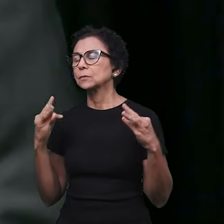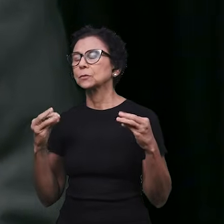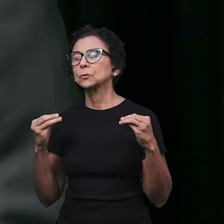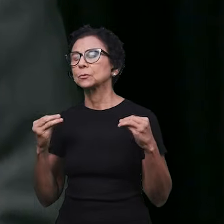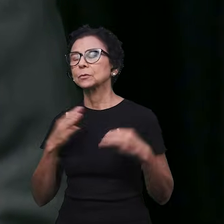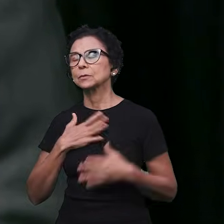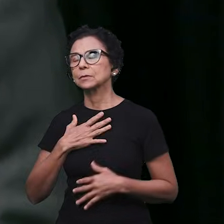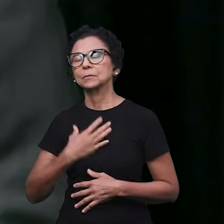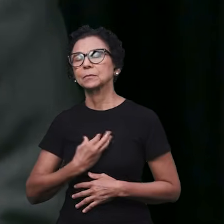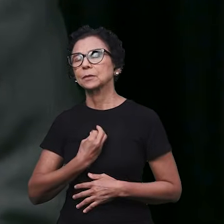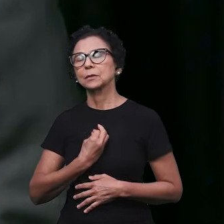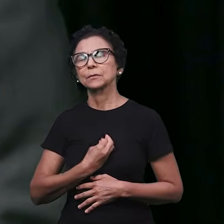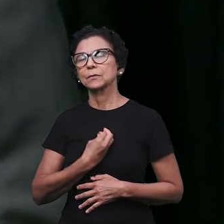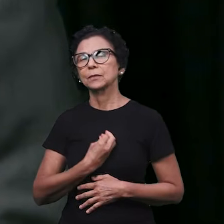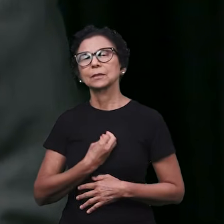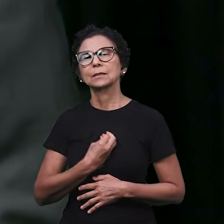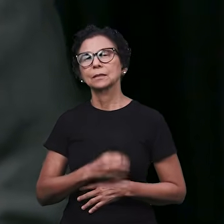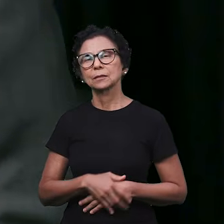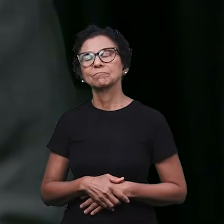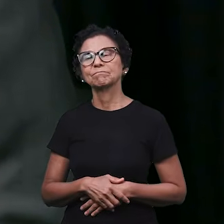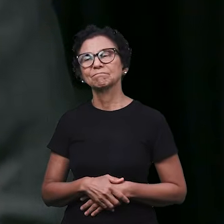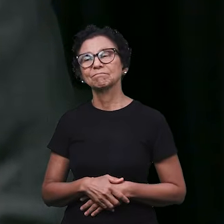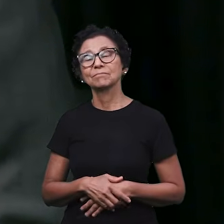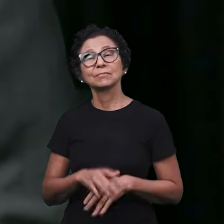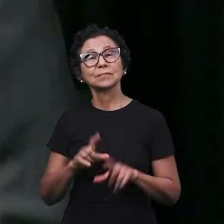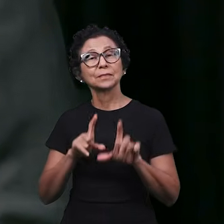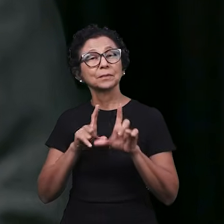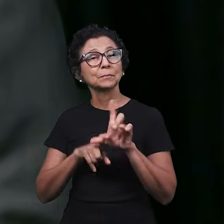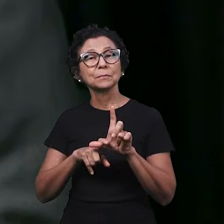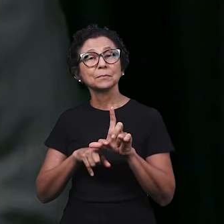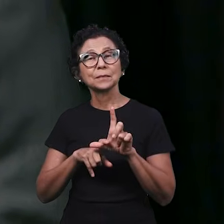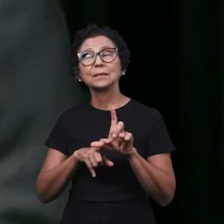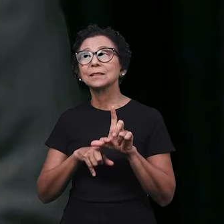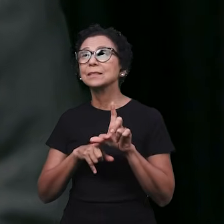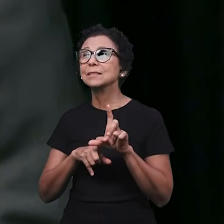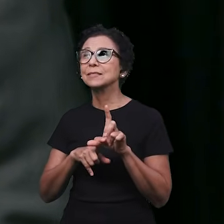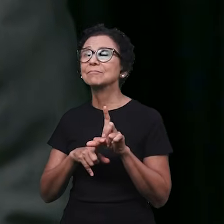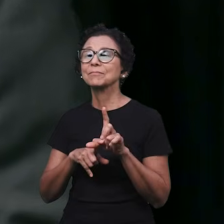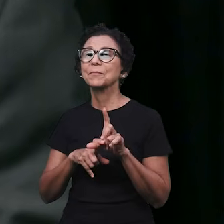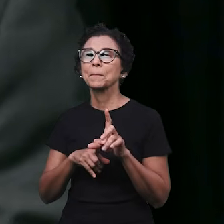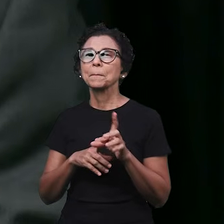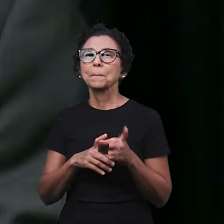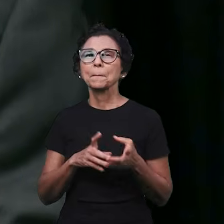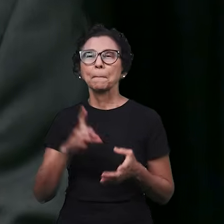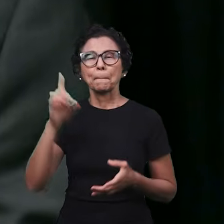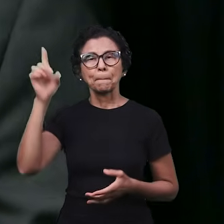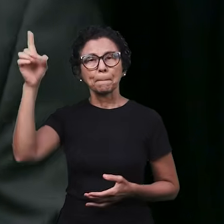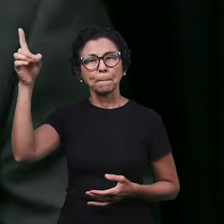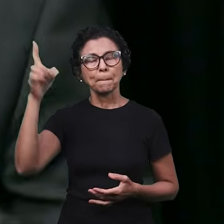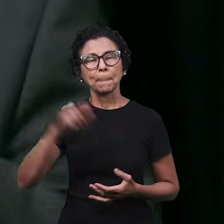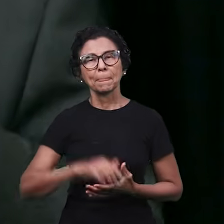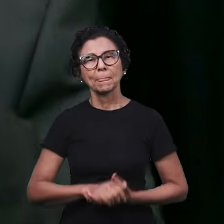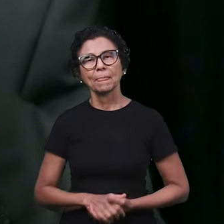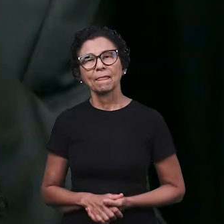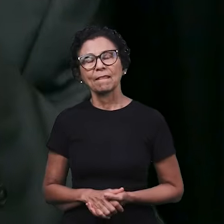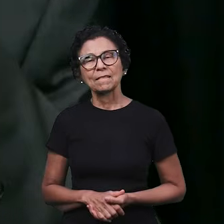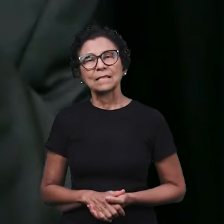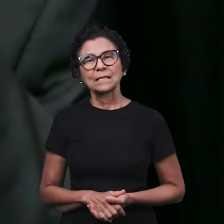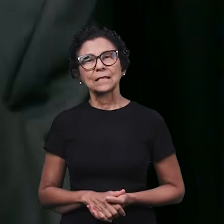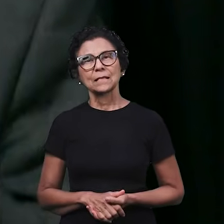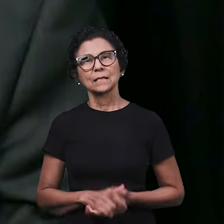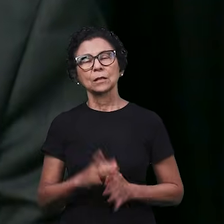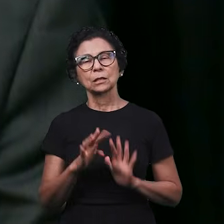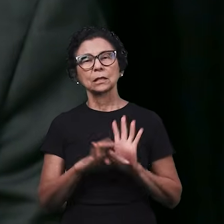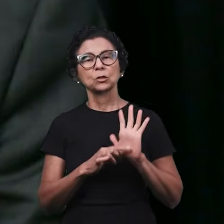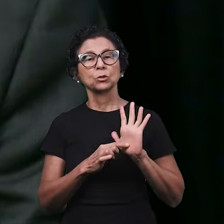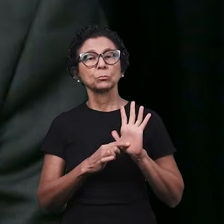Deus é tudo para você, é o justo vivendo dessa dependência de Deus, né? Porque você vai pegar aqui e vai ver